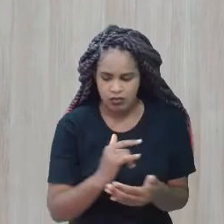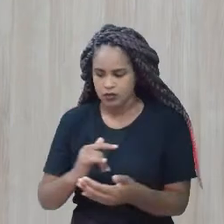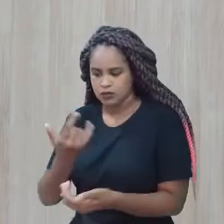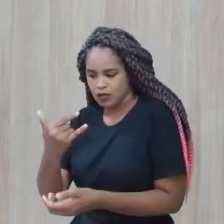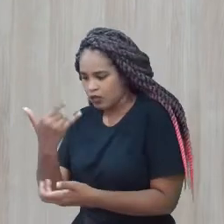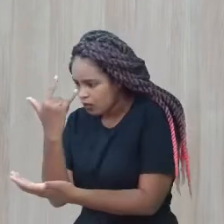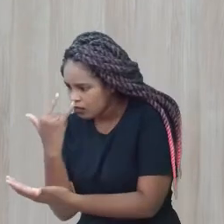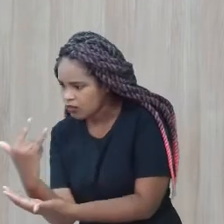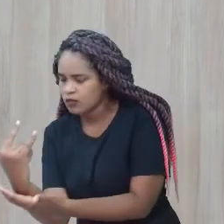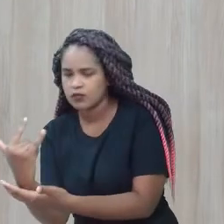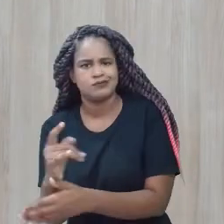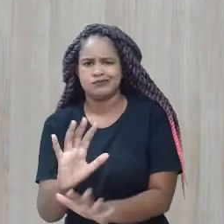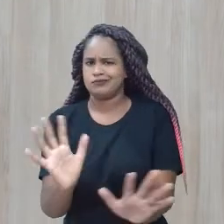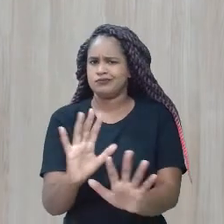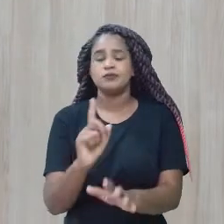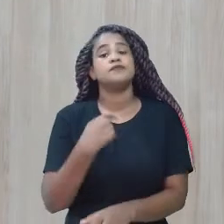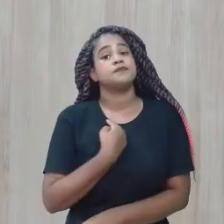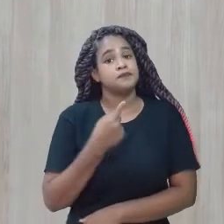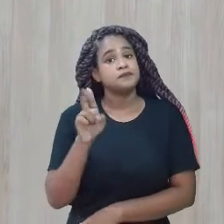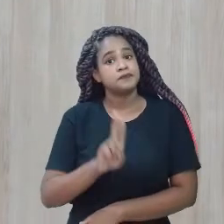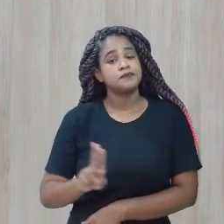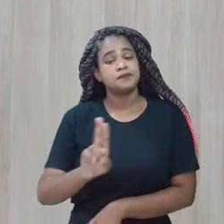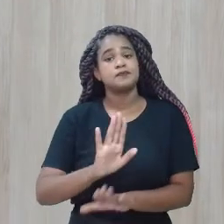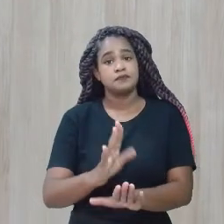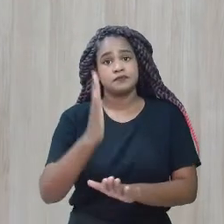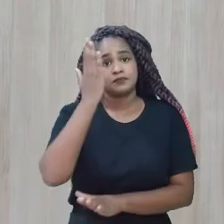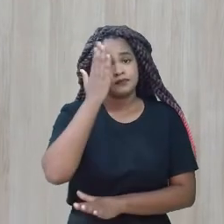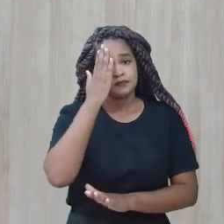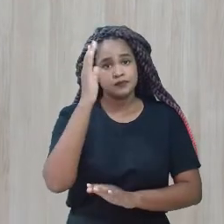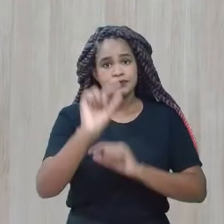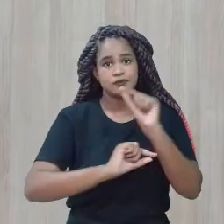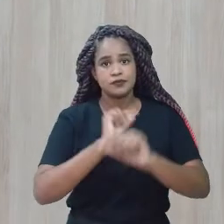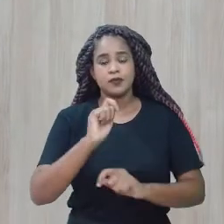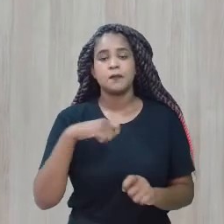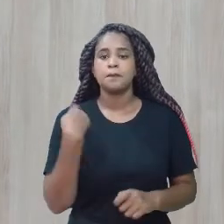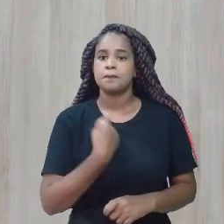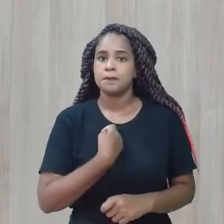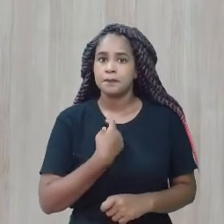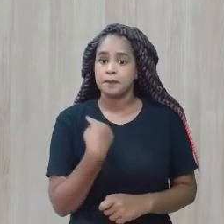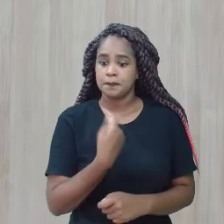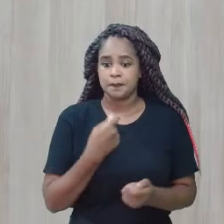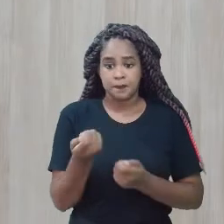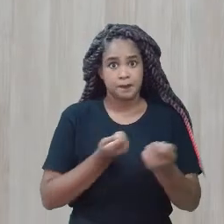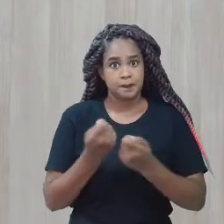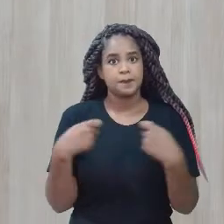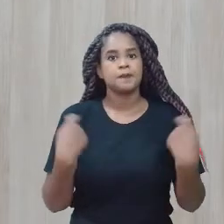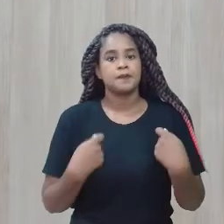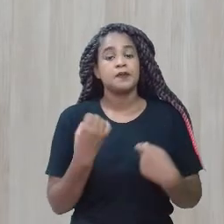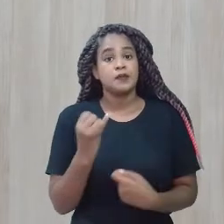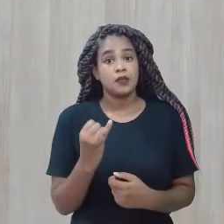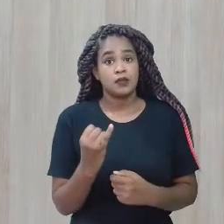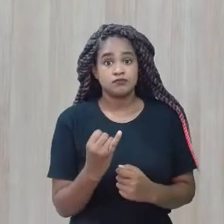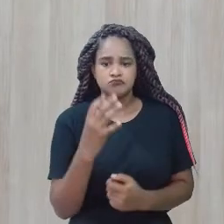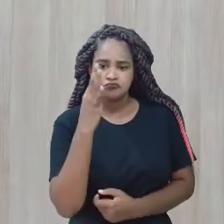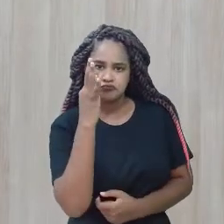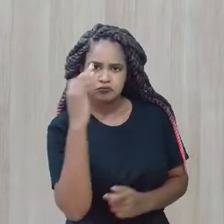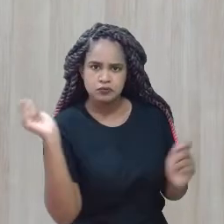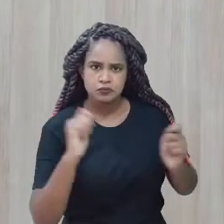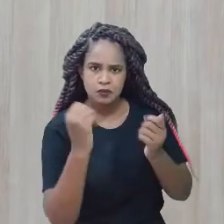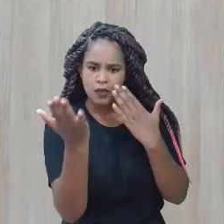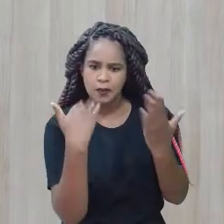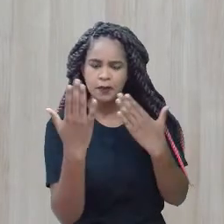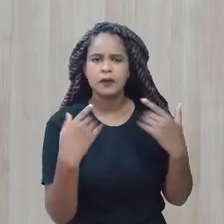e sabemos que nós temos que ter o controle. Então, se dá para conversar pessoalmente, por que não? Por que